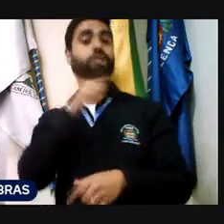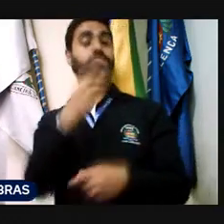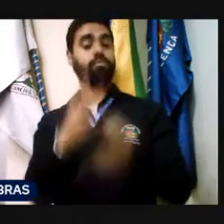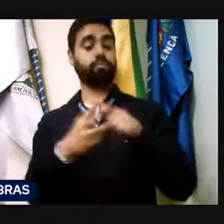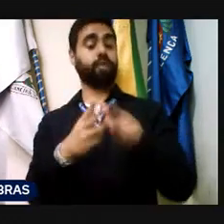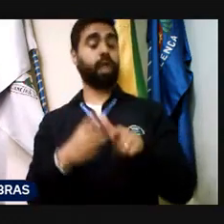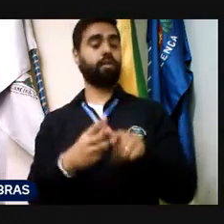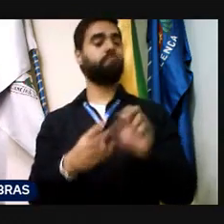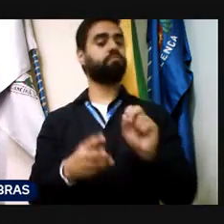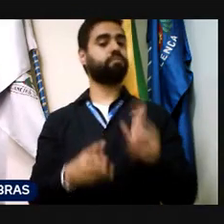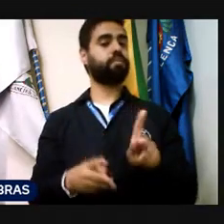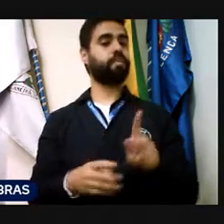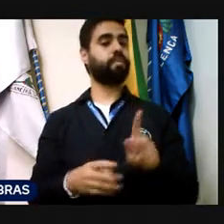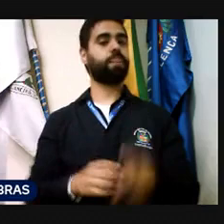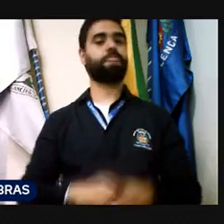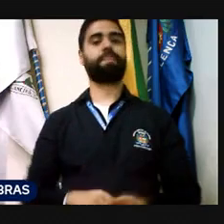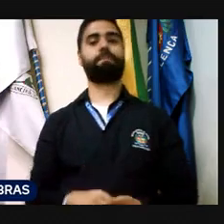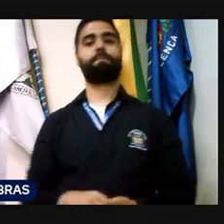lugares.